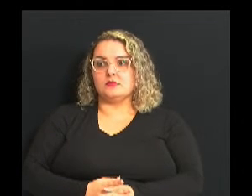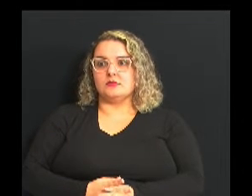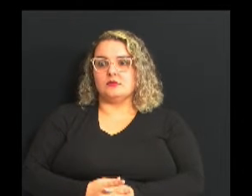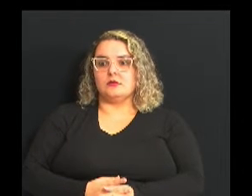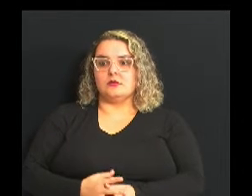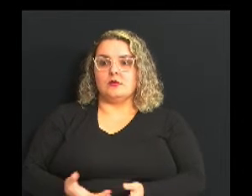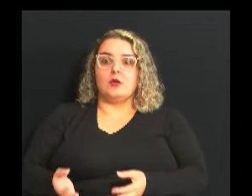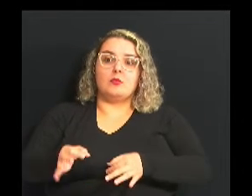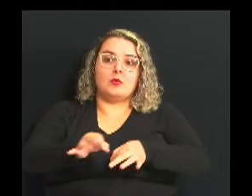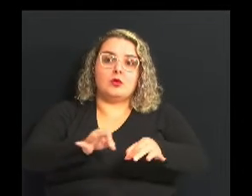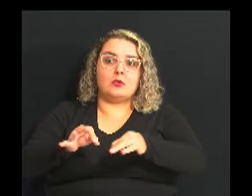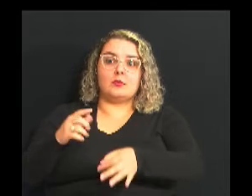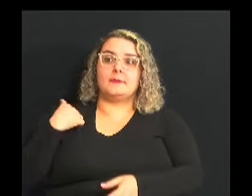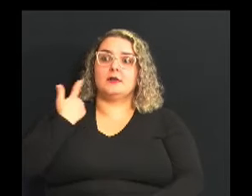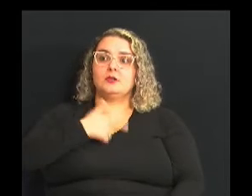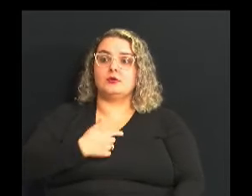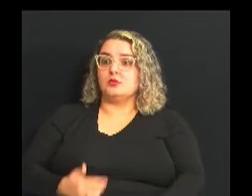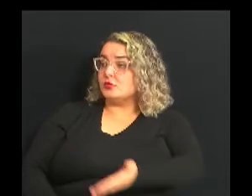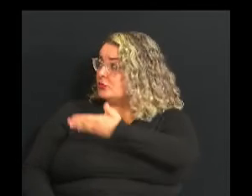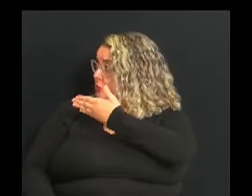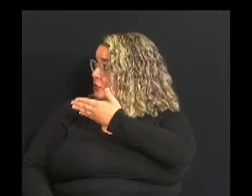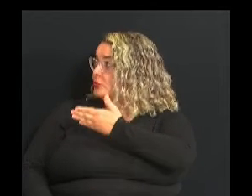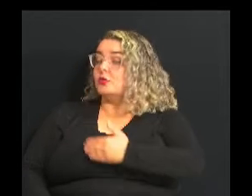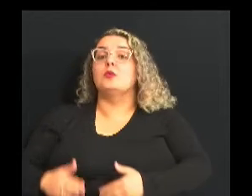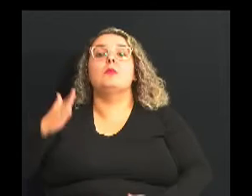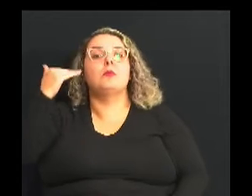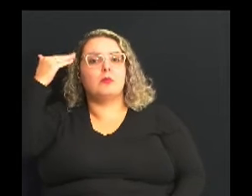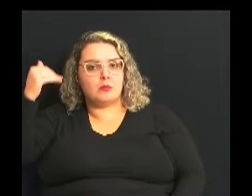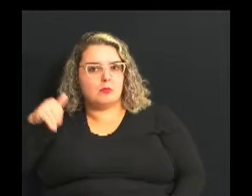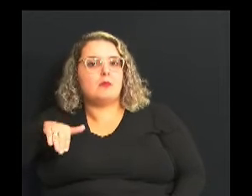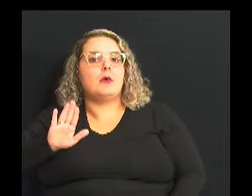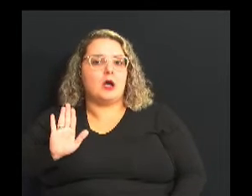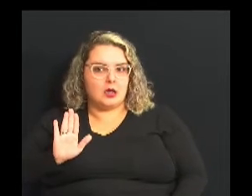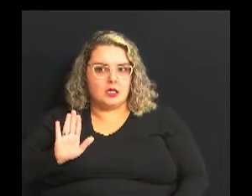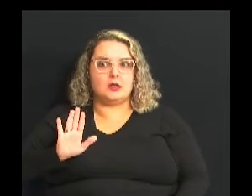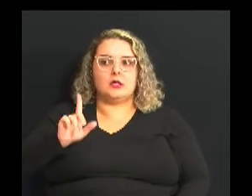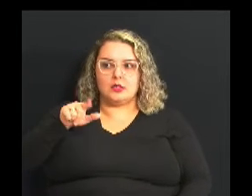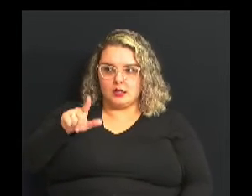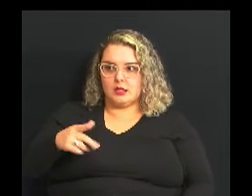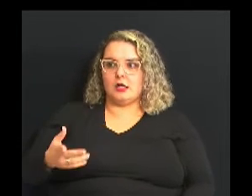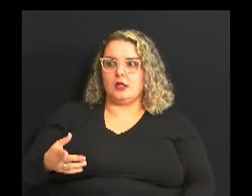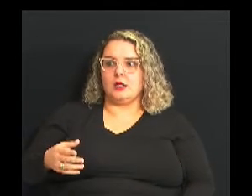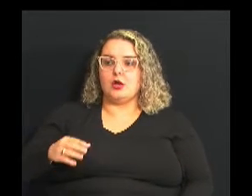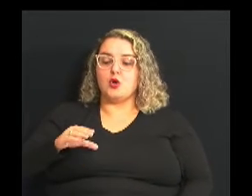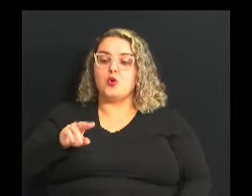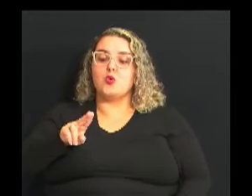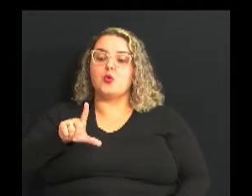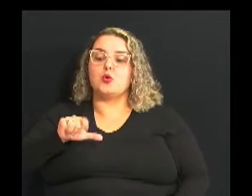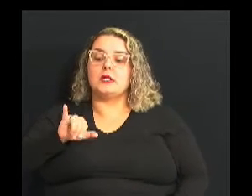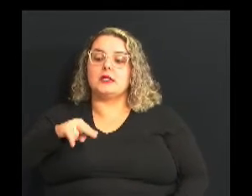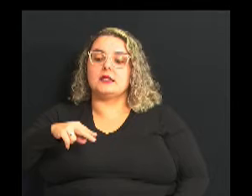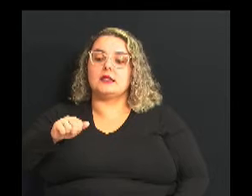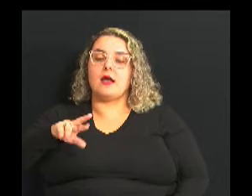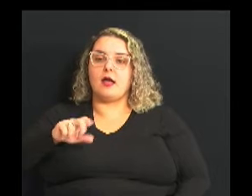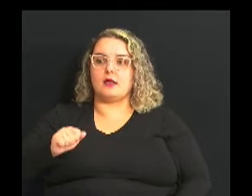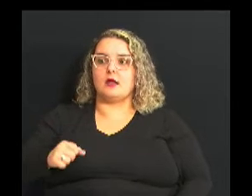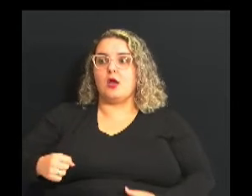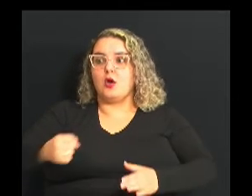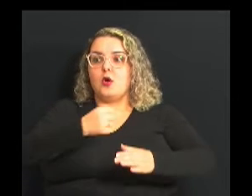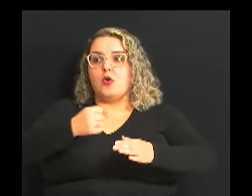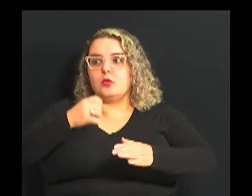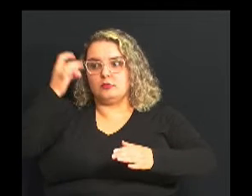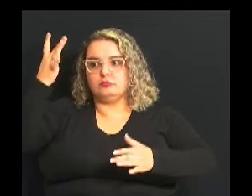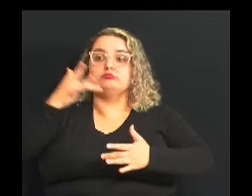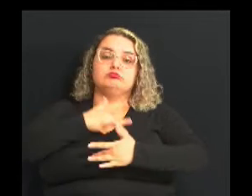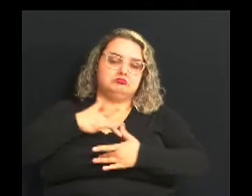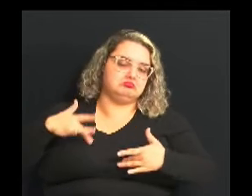de programas nossos, esse aqui é um dos programas mais populares nossos, que é um programa de culinária, de receitas, inclusive tem receitas